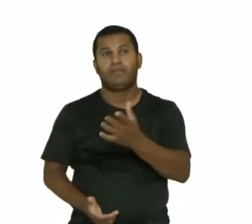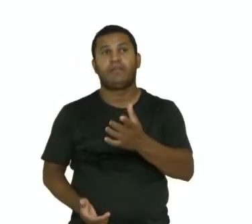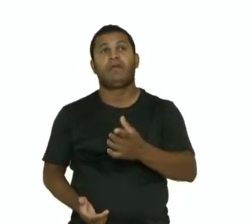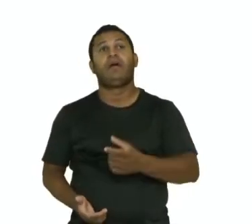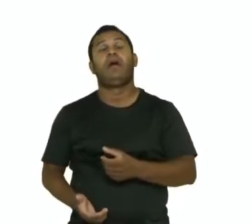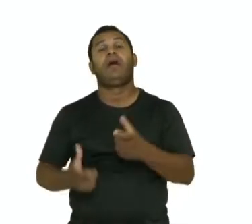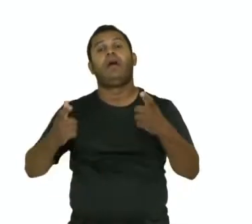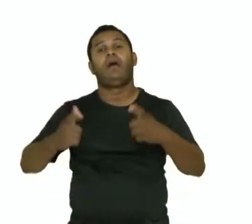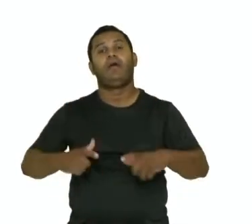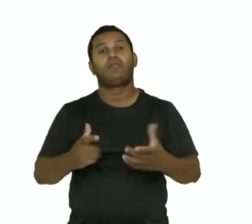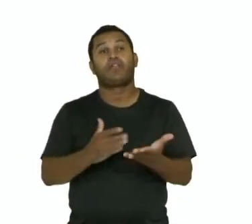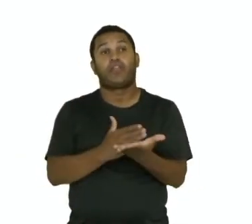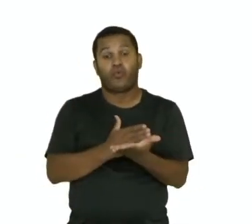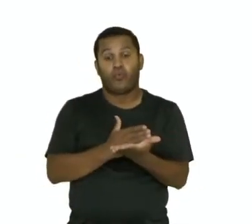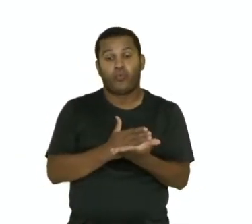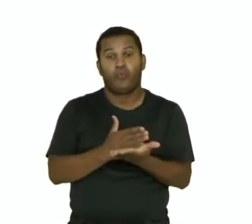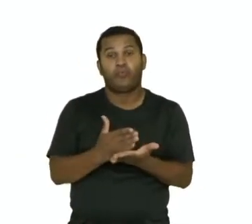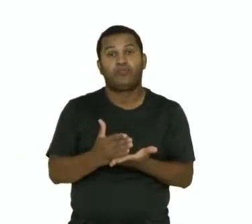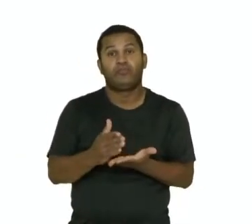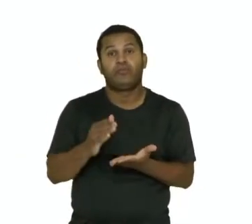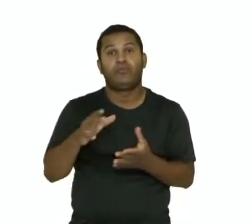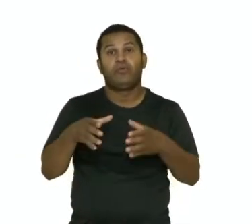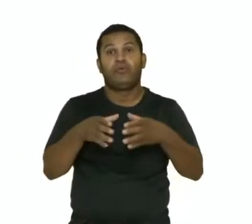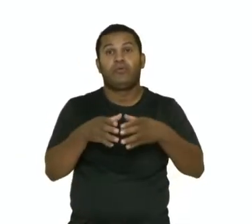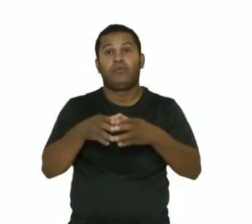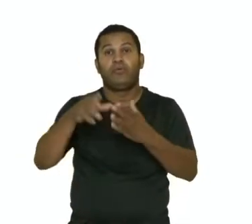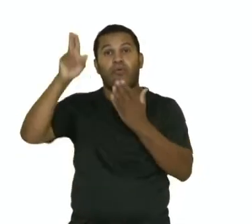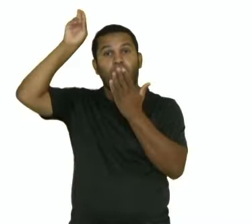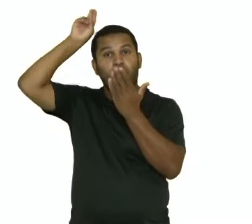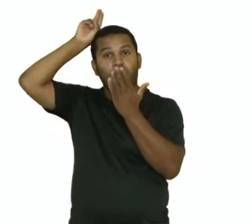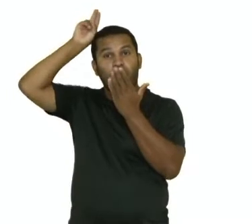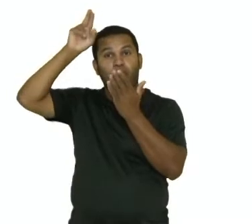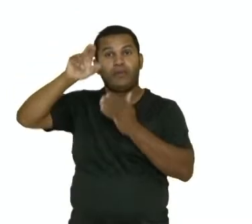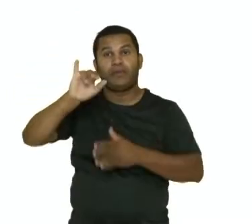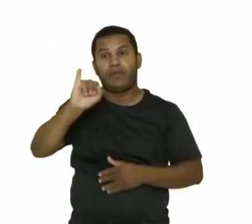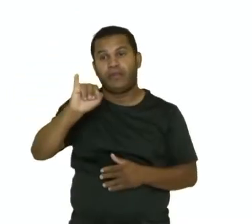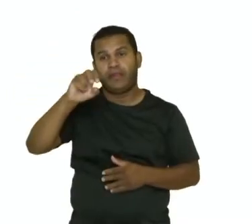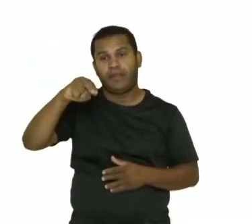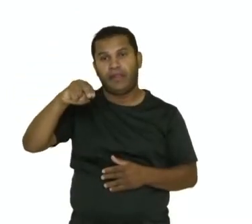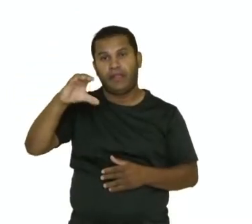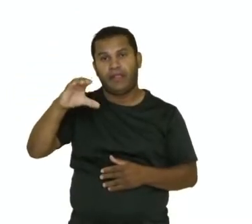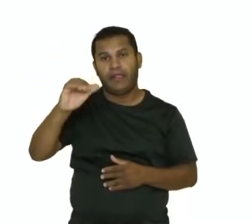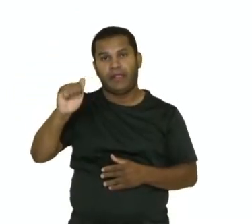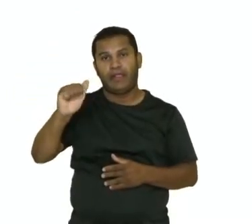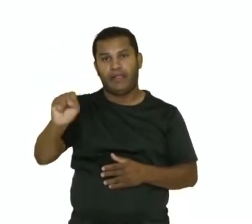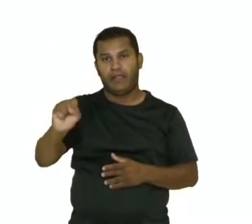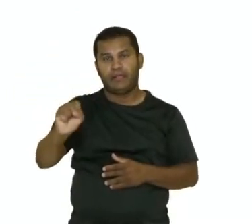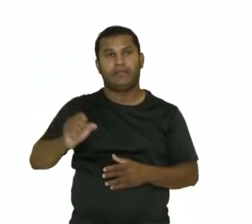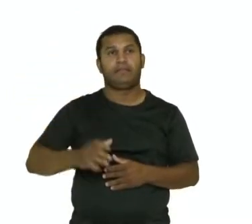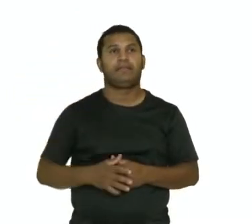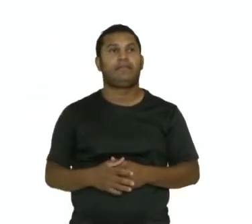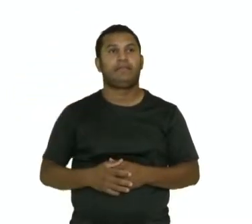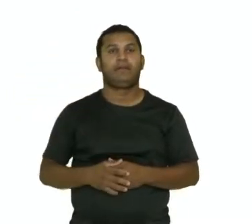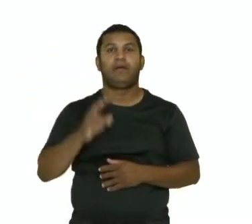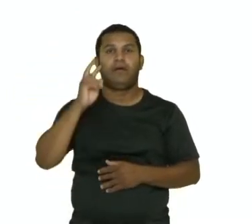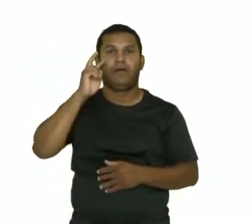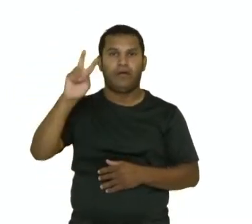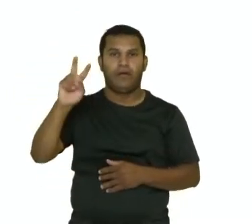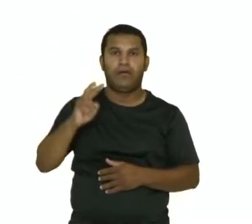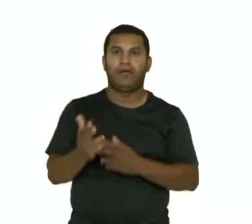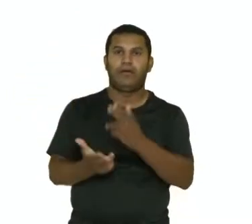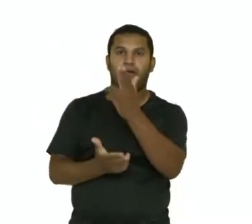século XV. Você lembra como esse grande império era interligado? Então aqui no mapa nós podemos ver,